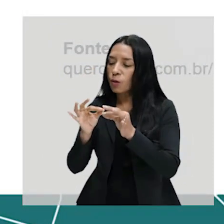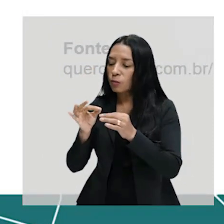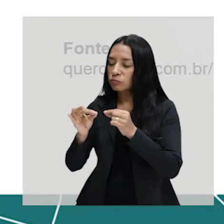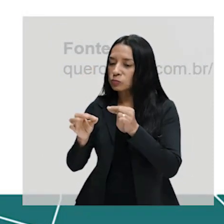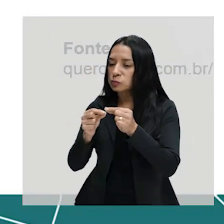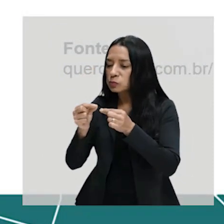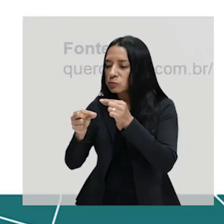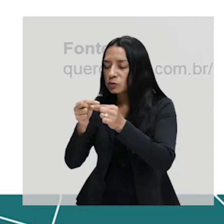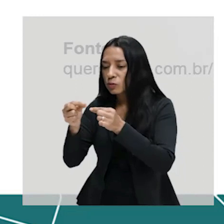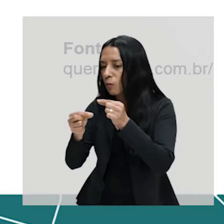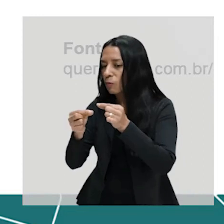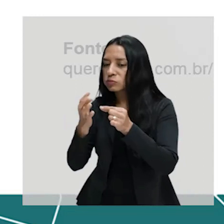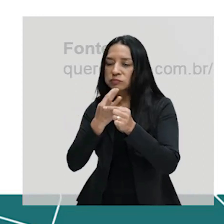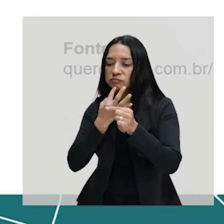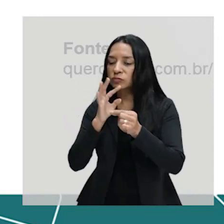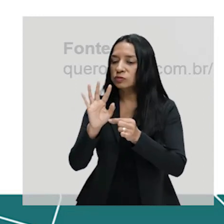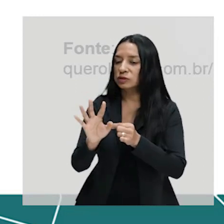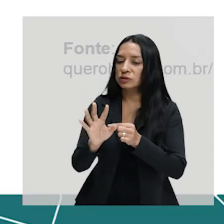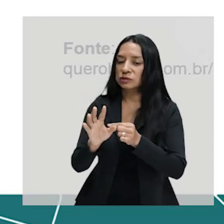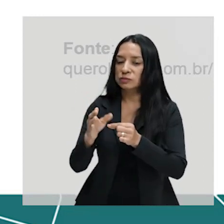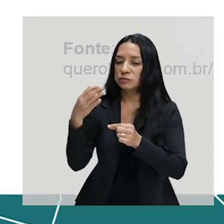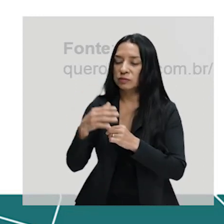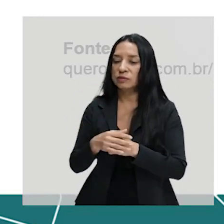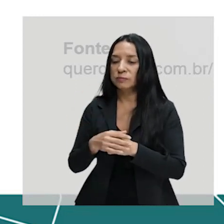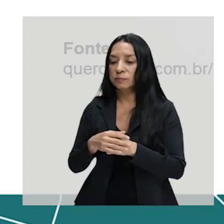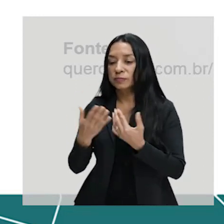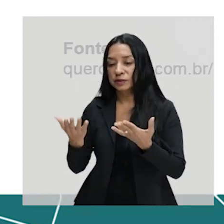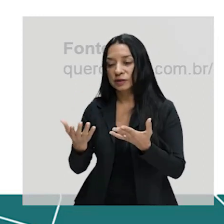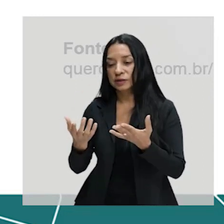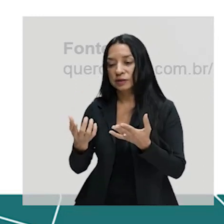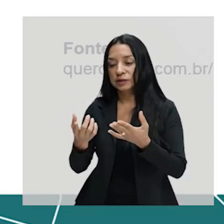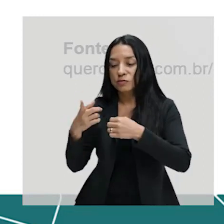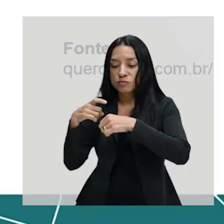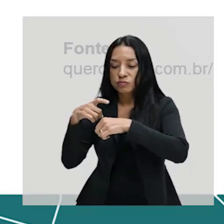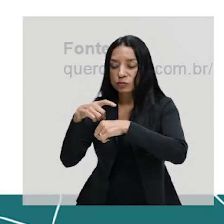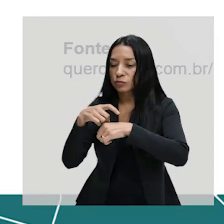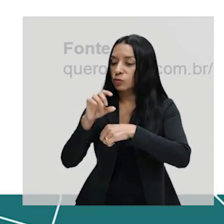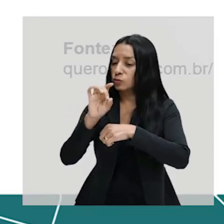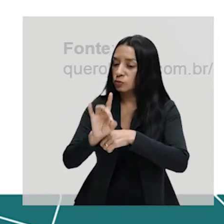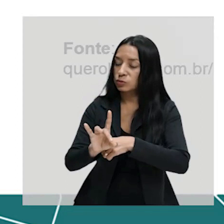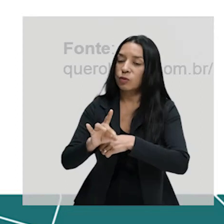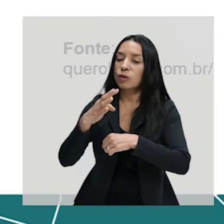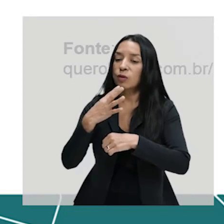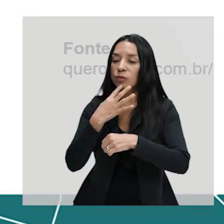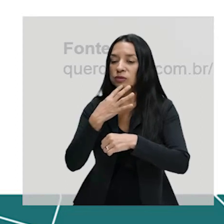ainda não eram conhecidos e assim os microrganismos só puderam ser reconhecidos com a descoberta do